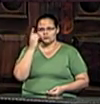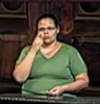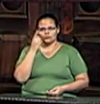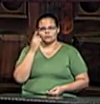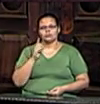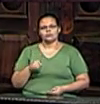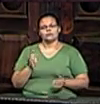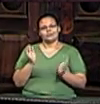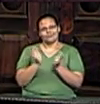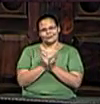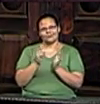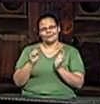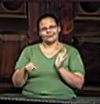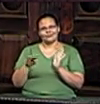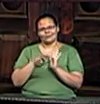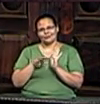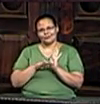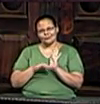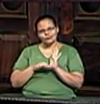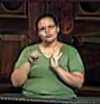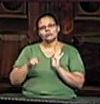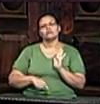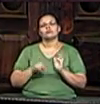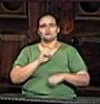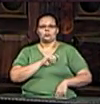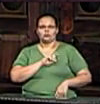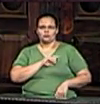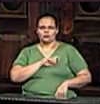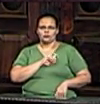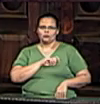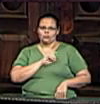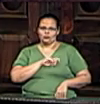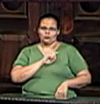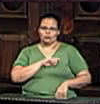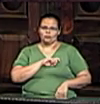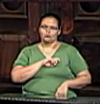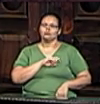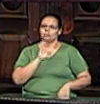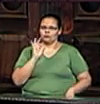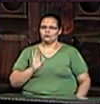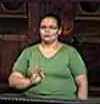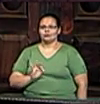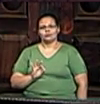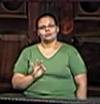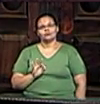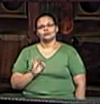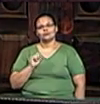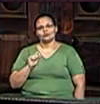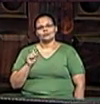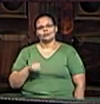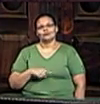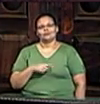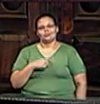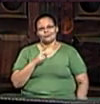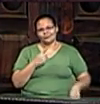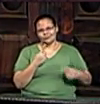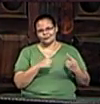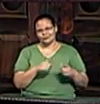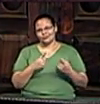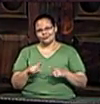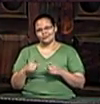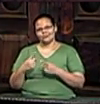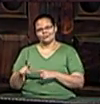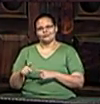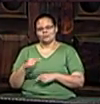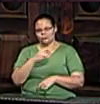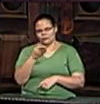esse pacote dito de maldades, com certeza, é uma agressão ao